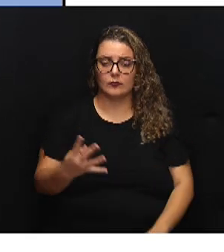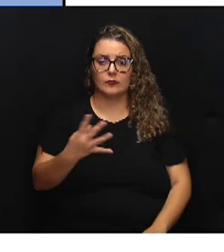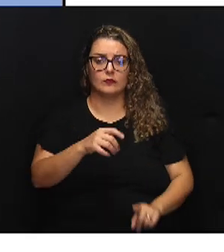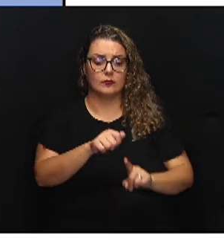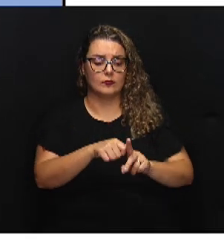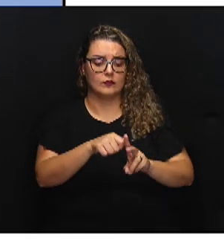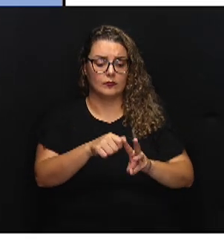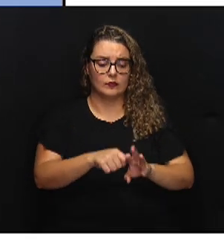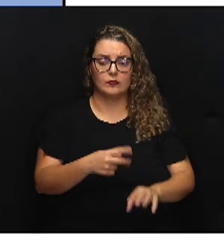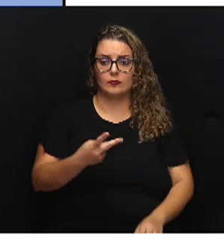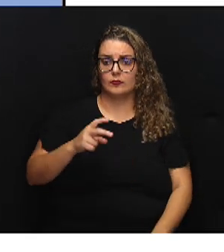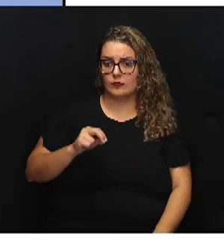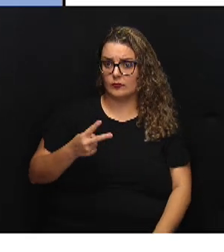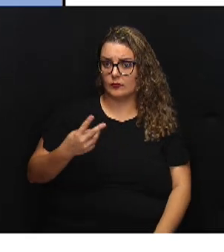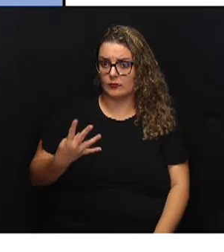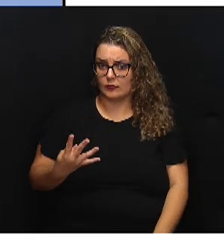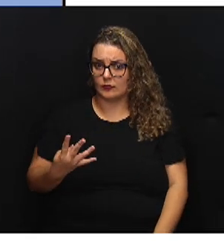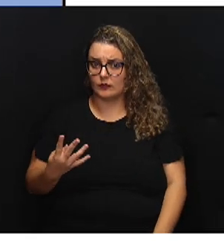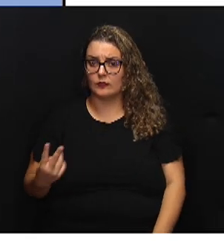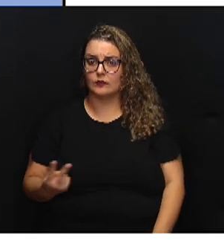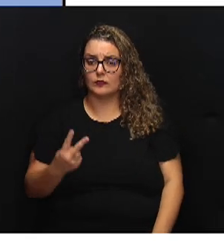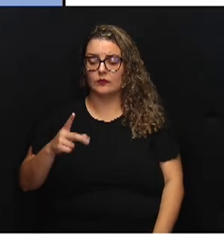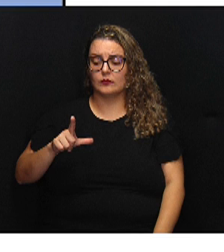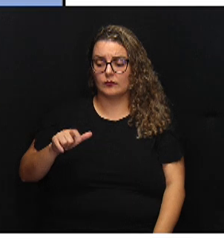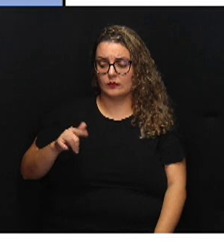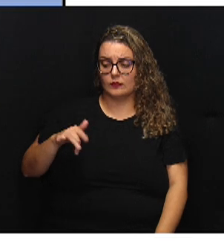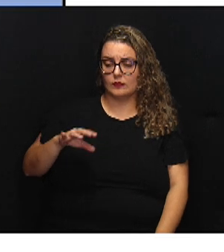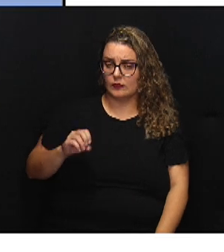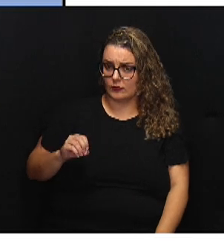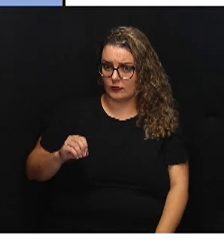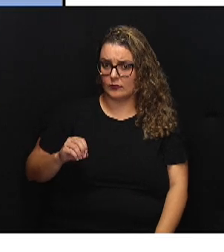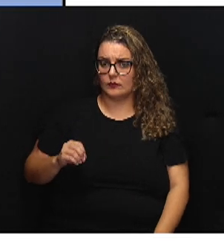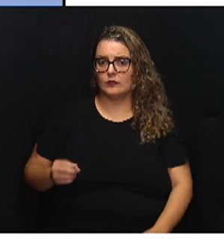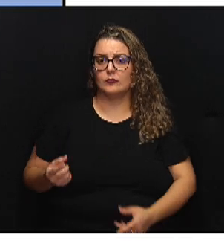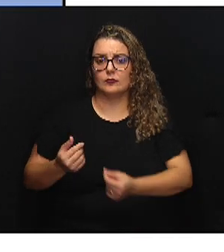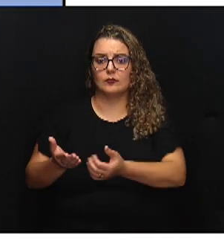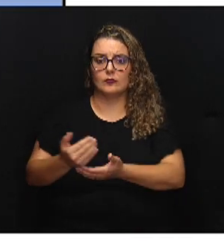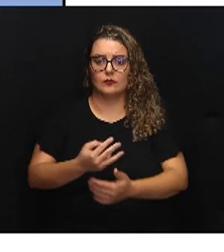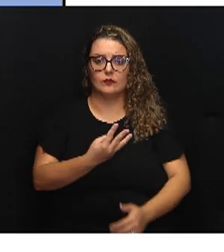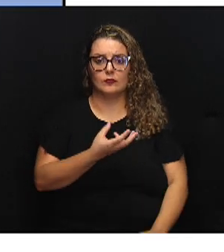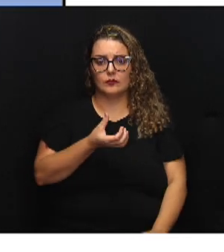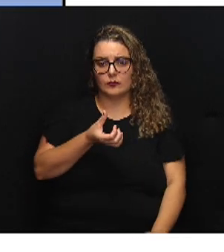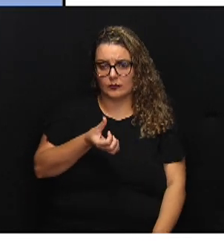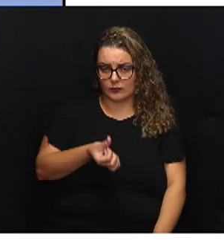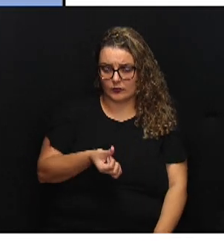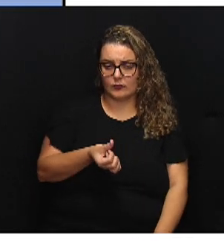de 2024, o valor líquido arrecadado foi de R$